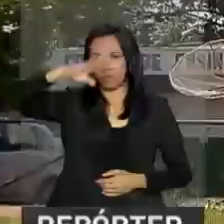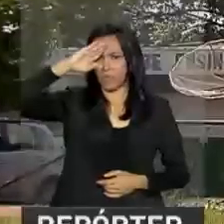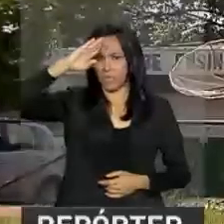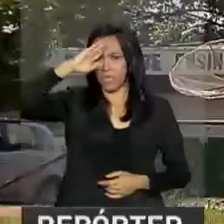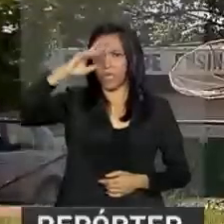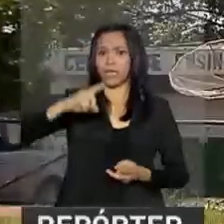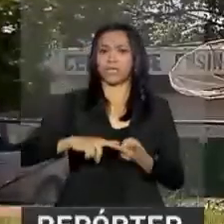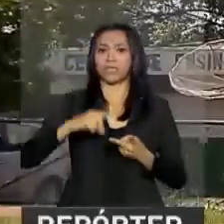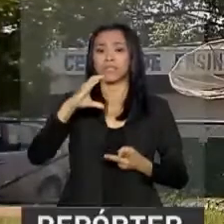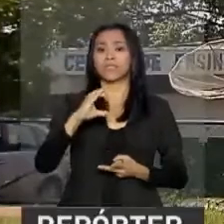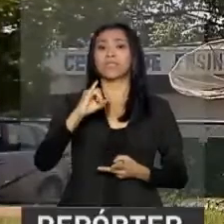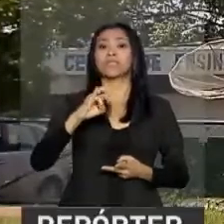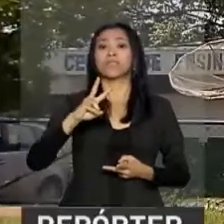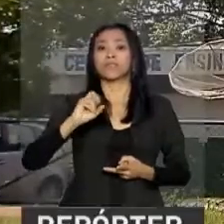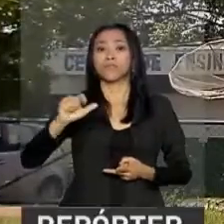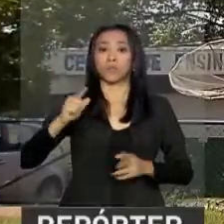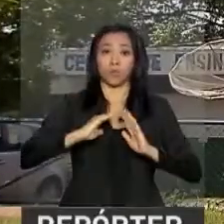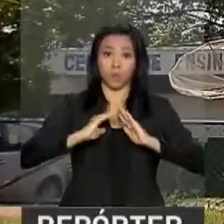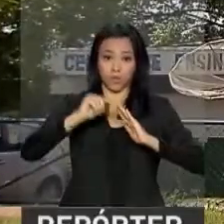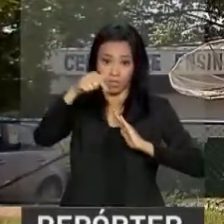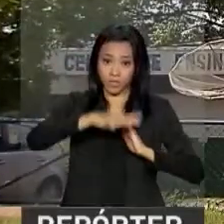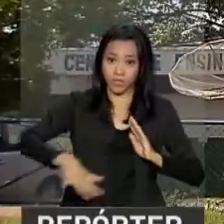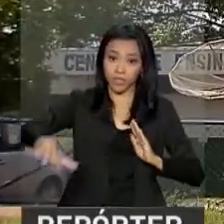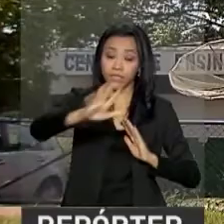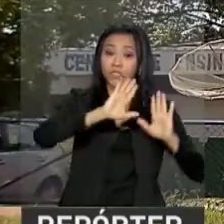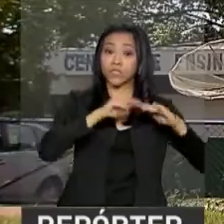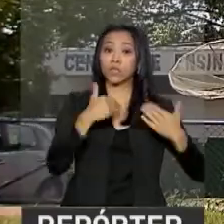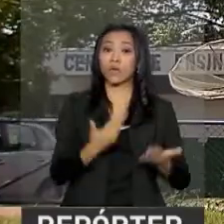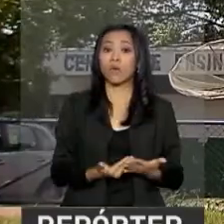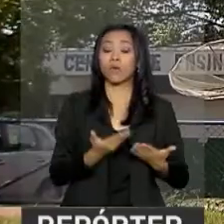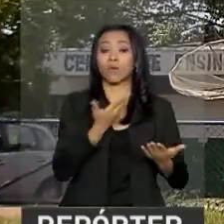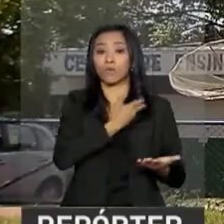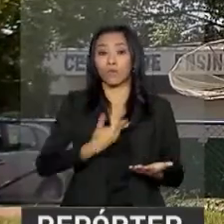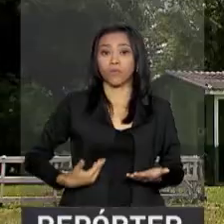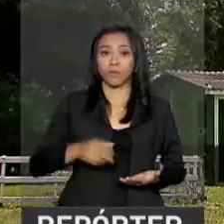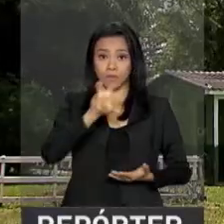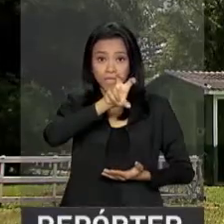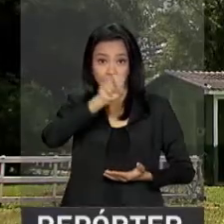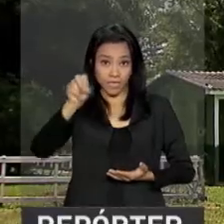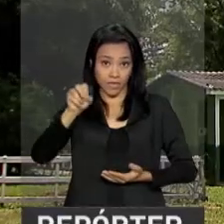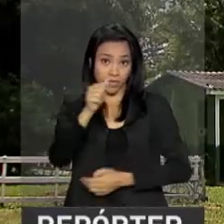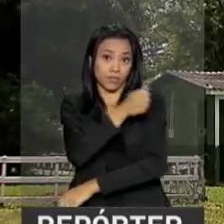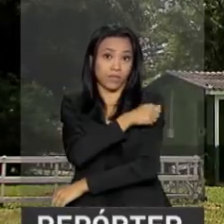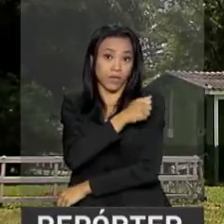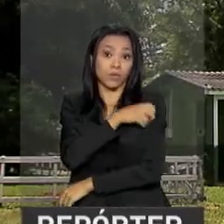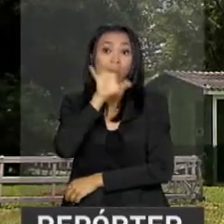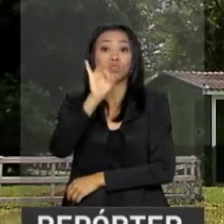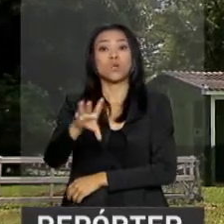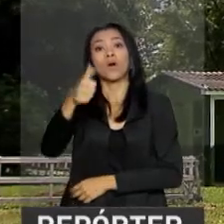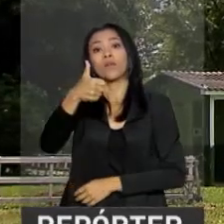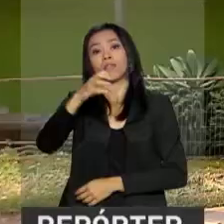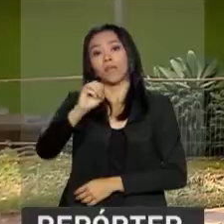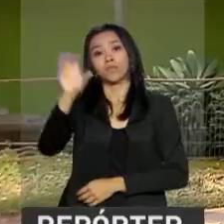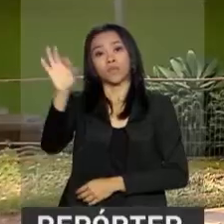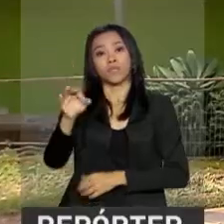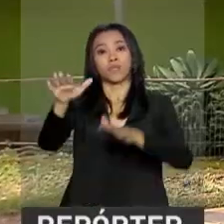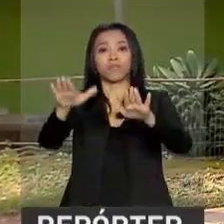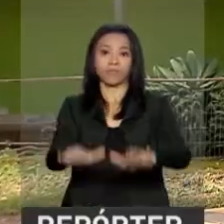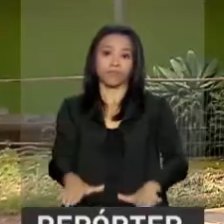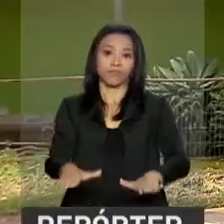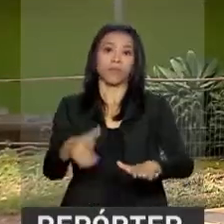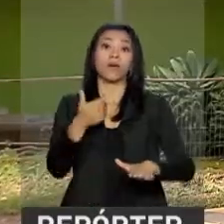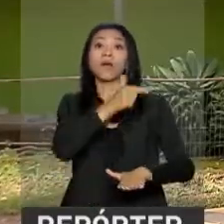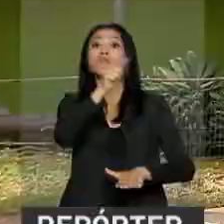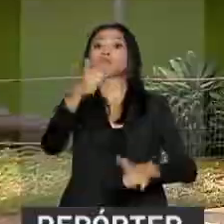só a escola pública tem mais de 500 alunos mas apenas 10% deles moram na vila o restante vive em